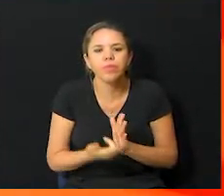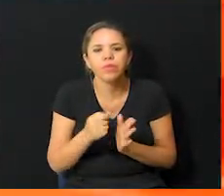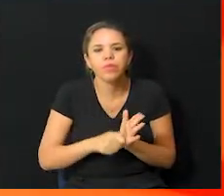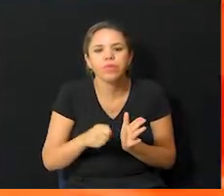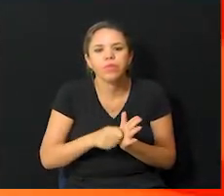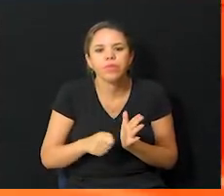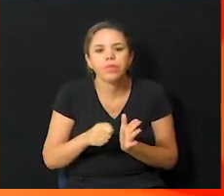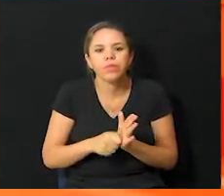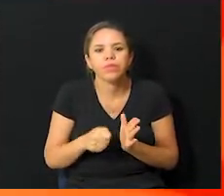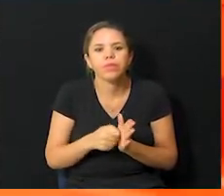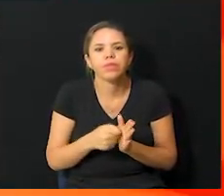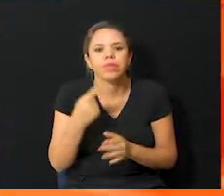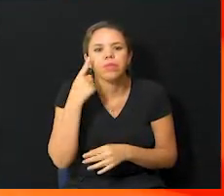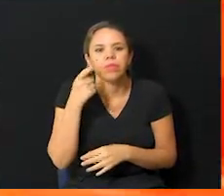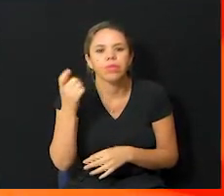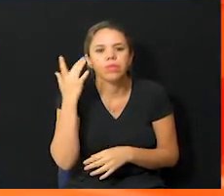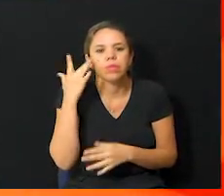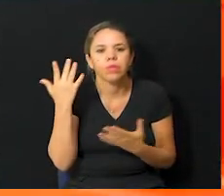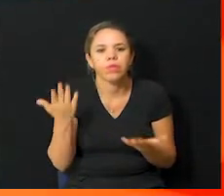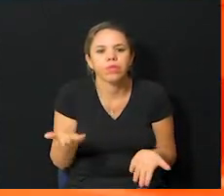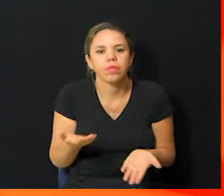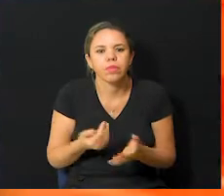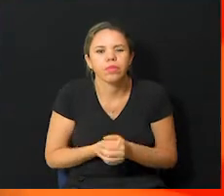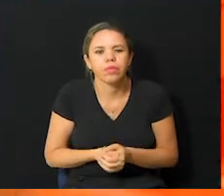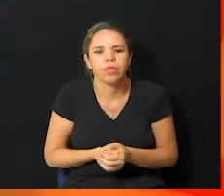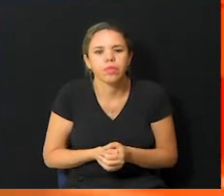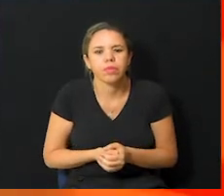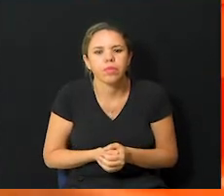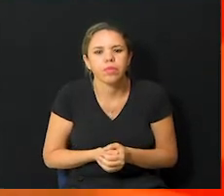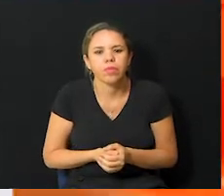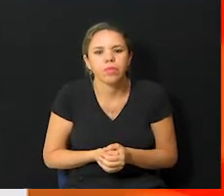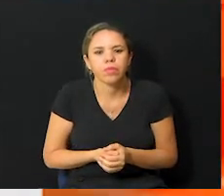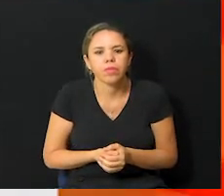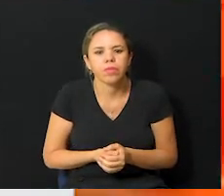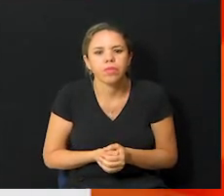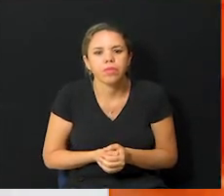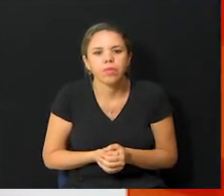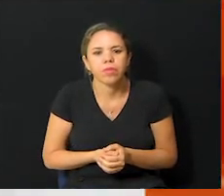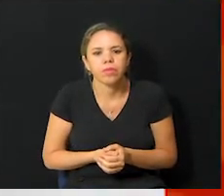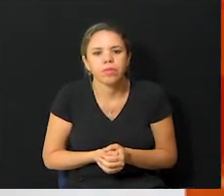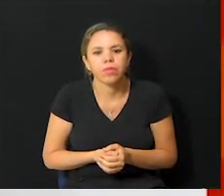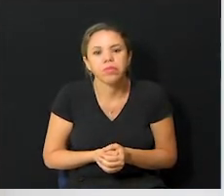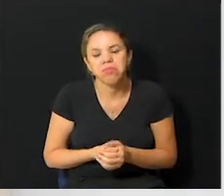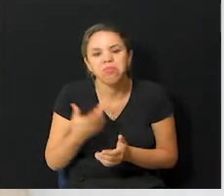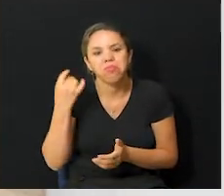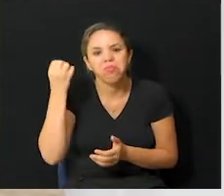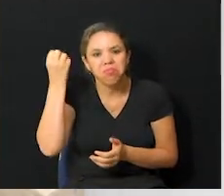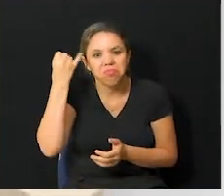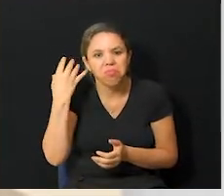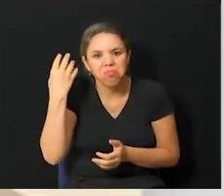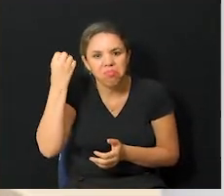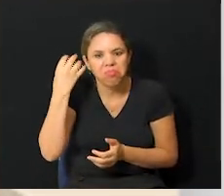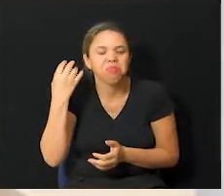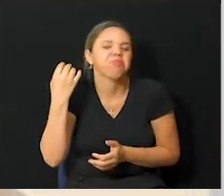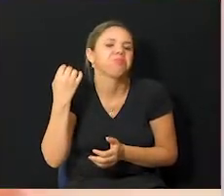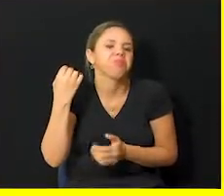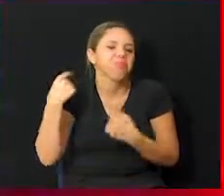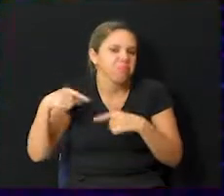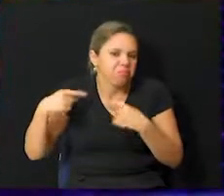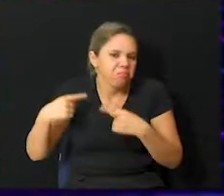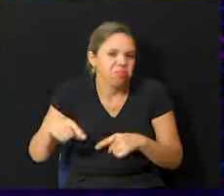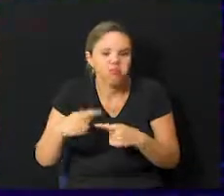escrita, e tenho achado muito interessante, assim. Então, a parte sonora, gostei demais,